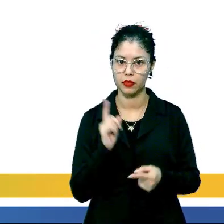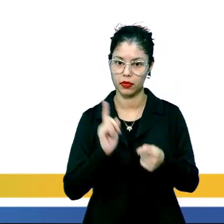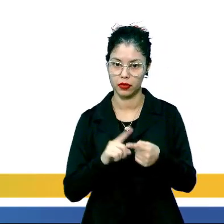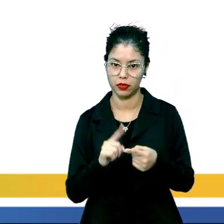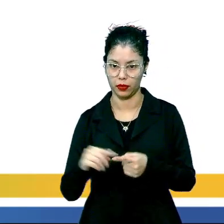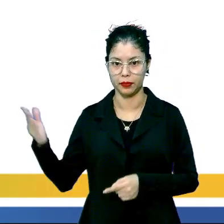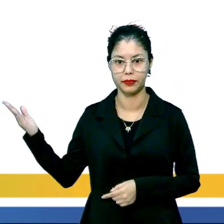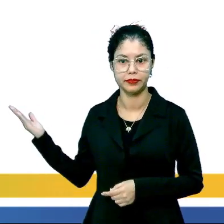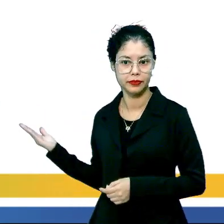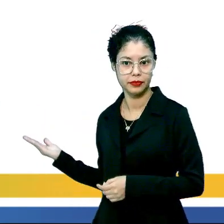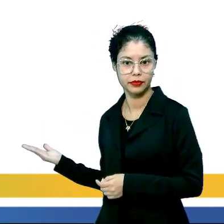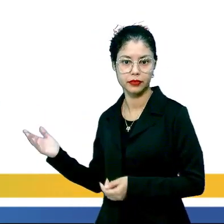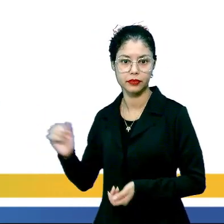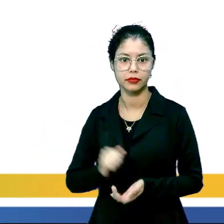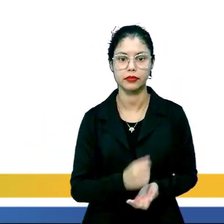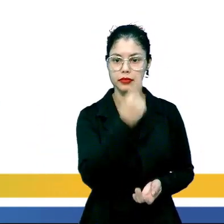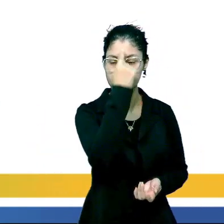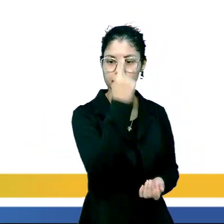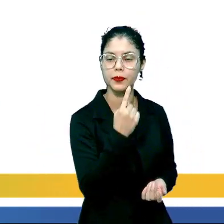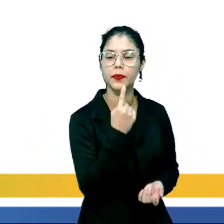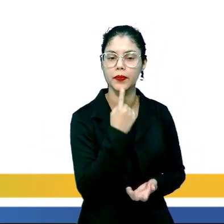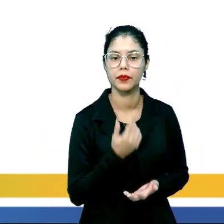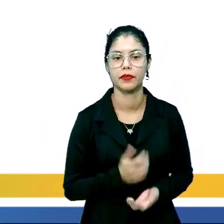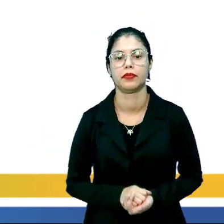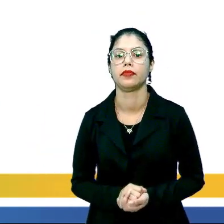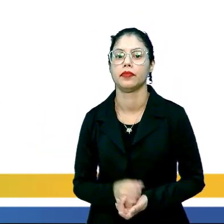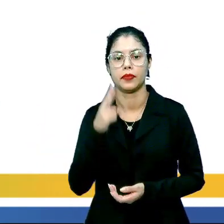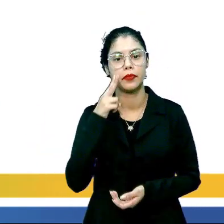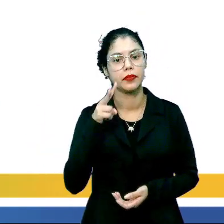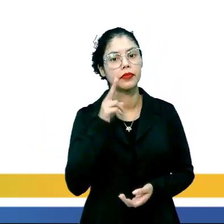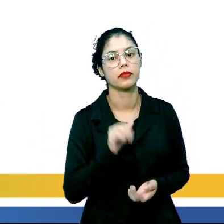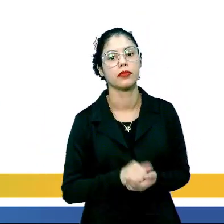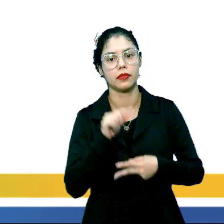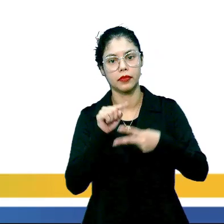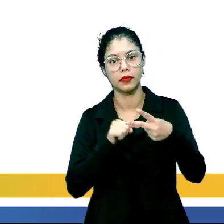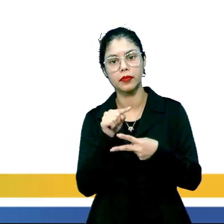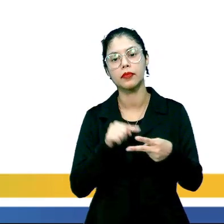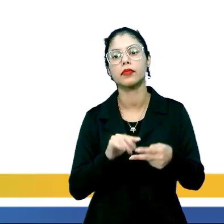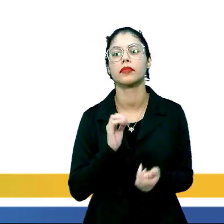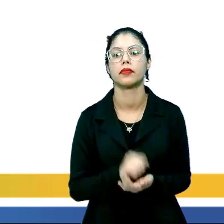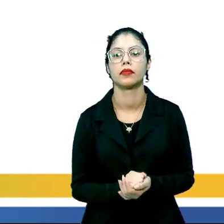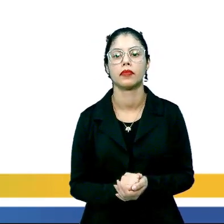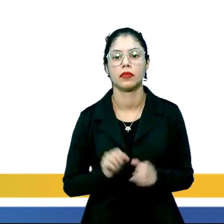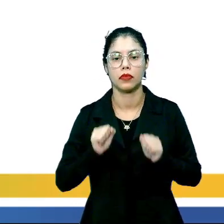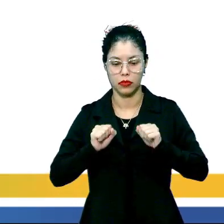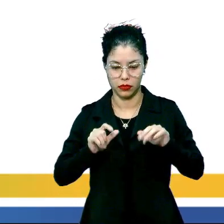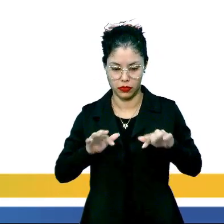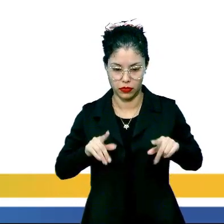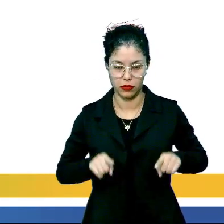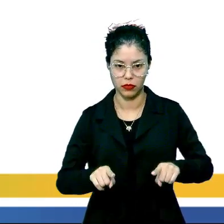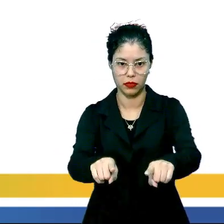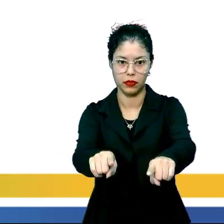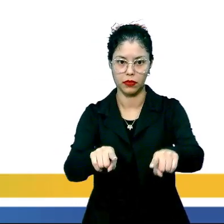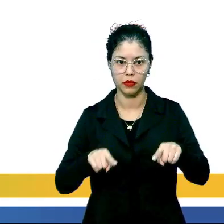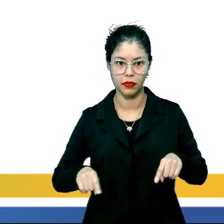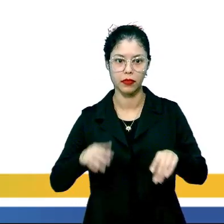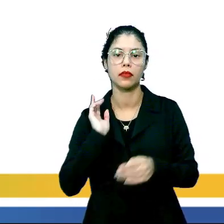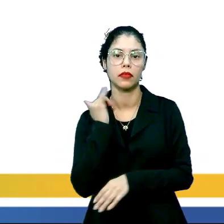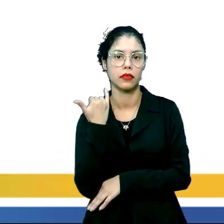né, nessa figura abaixo aí. Estão vendo que as duas esferas estão sendo soltas e elas